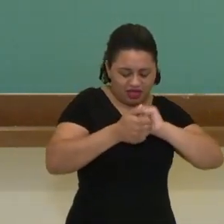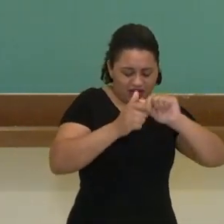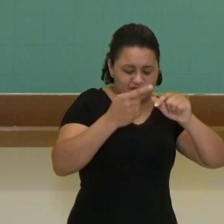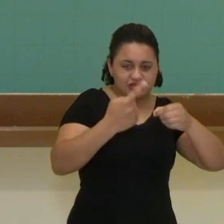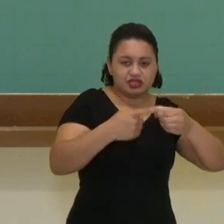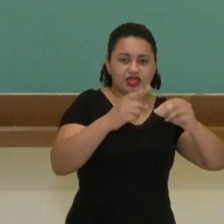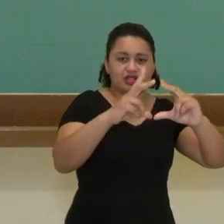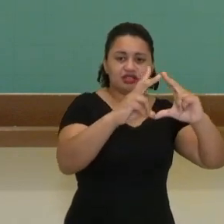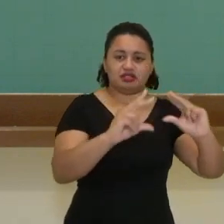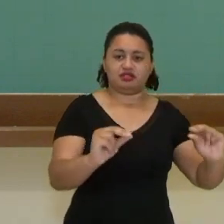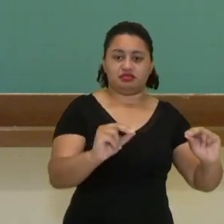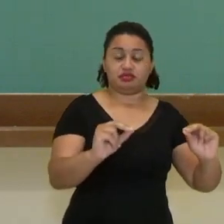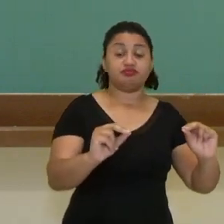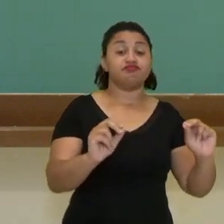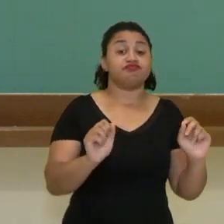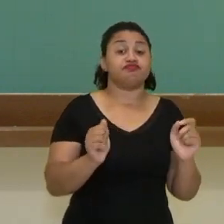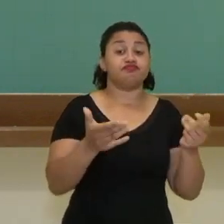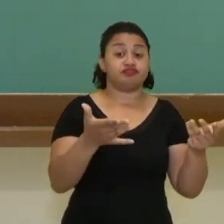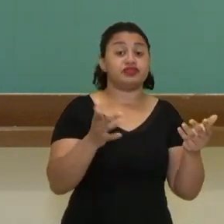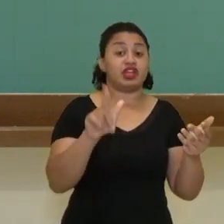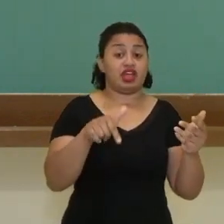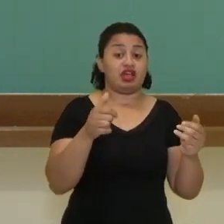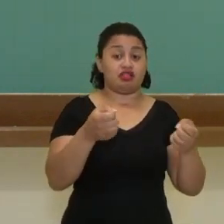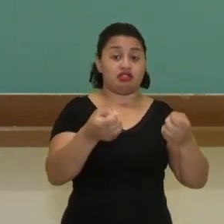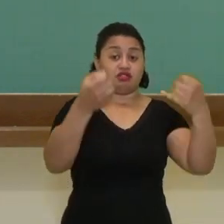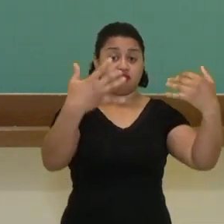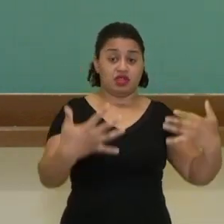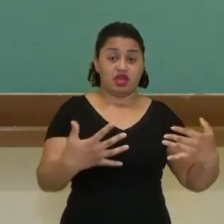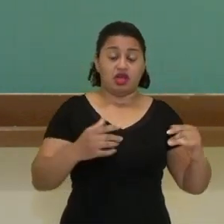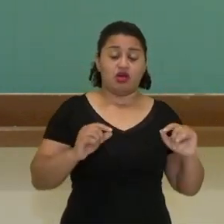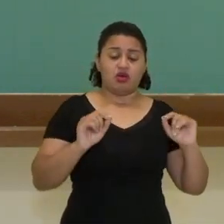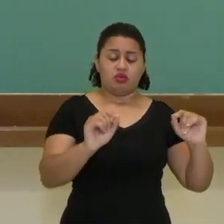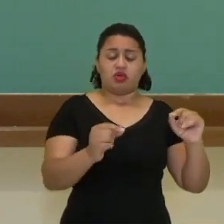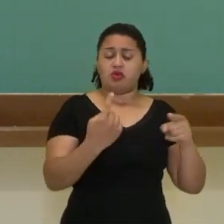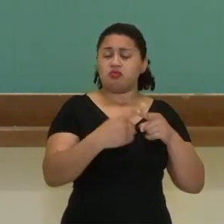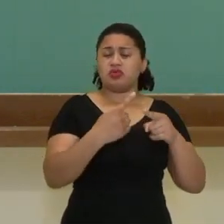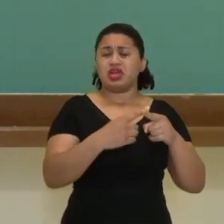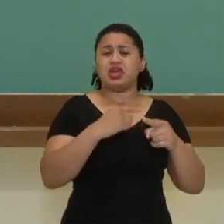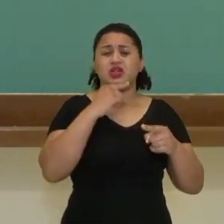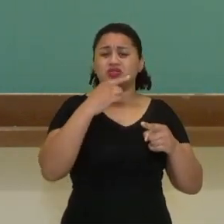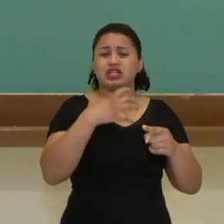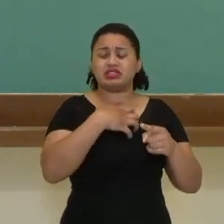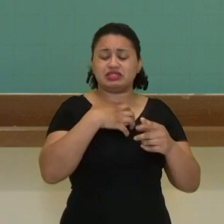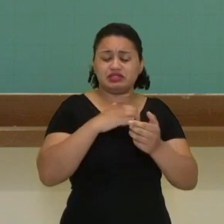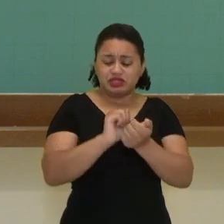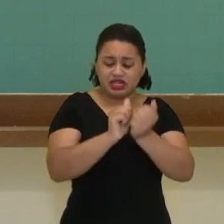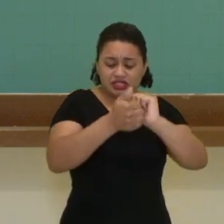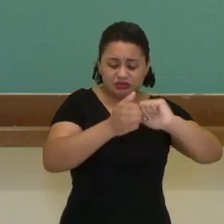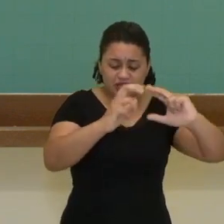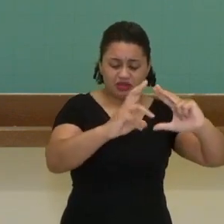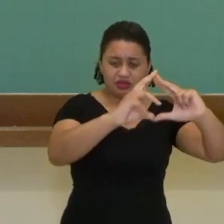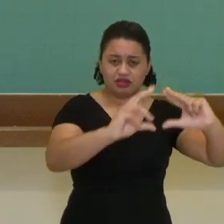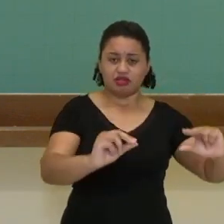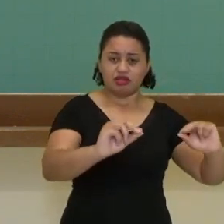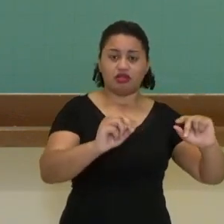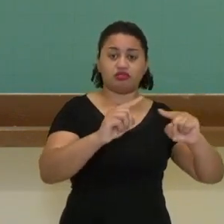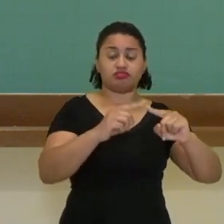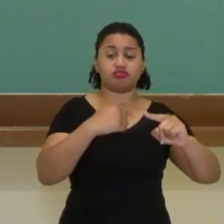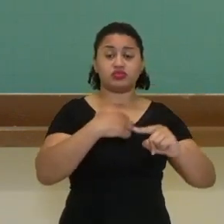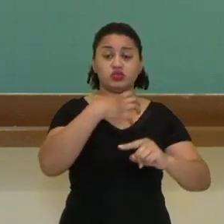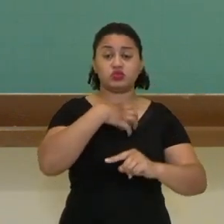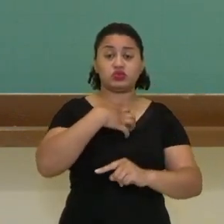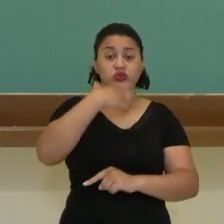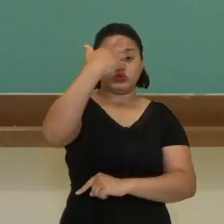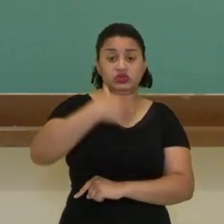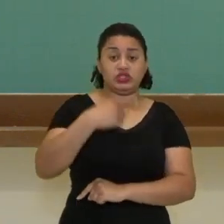Paris. E aqui cabe colocar um ponto. Por que é que Vincent não se adapta? A personalidade de Vincent ela não